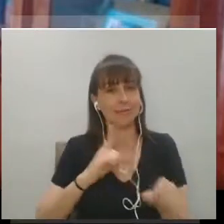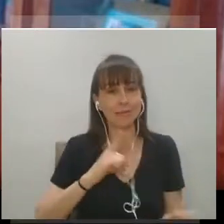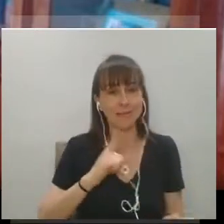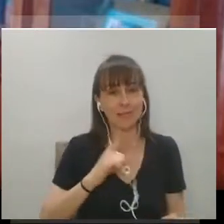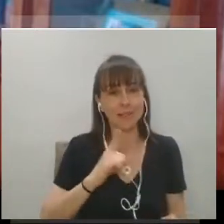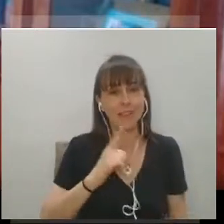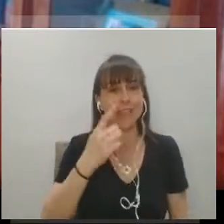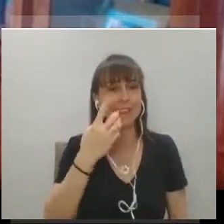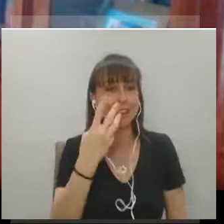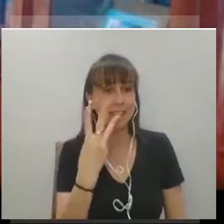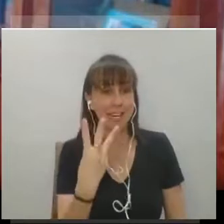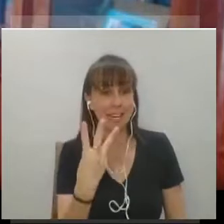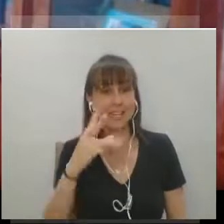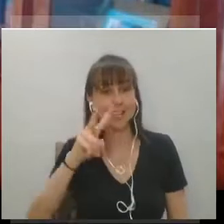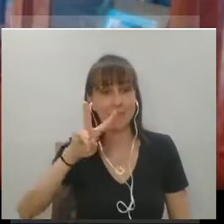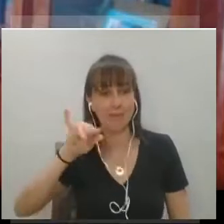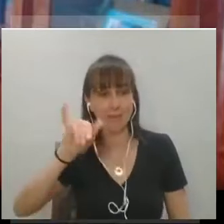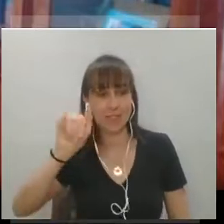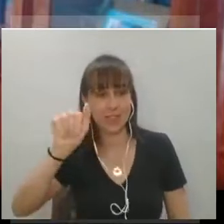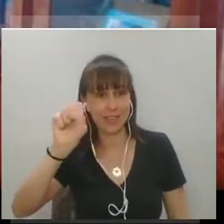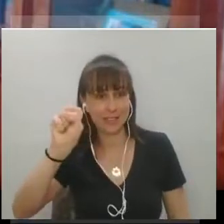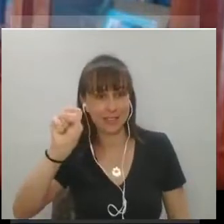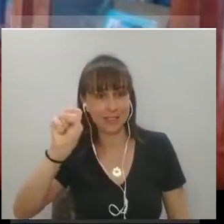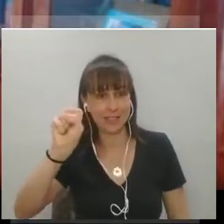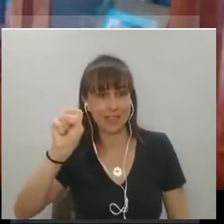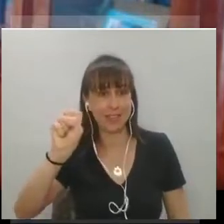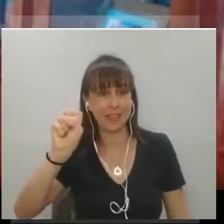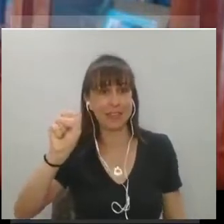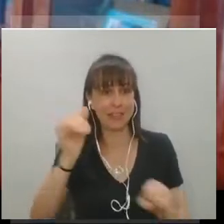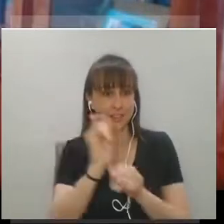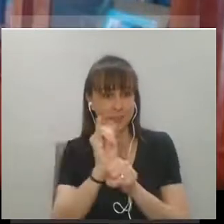e vai falar sobre como ler os clássicos.